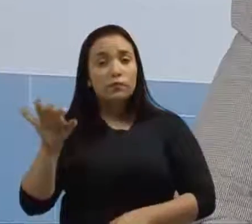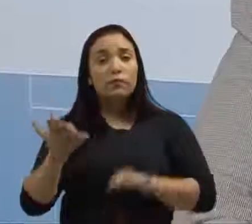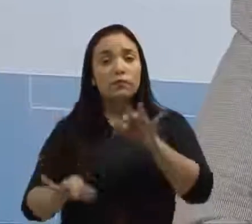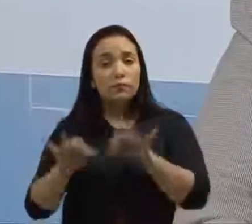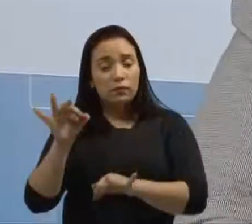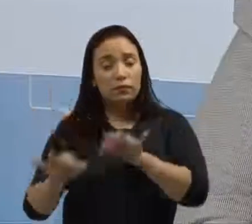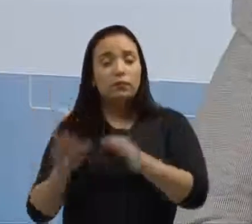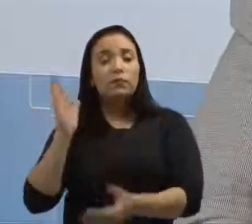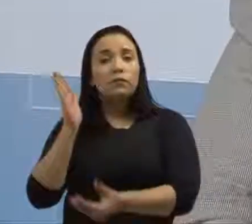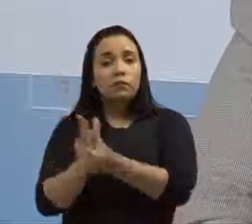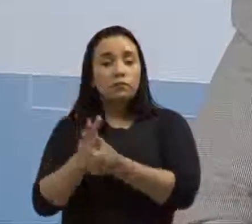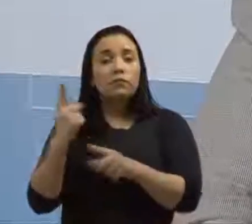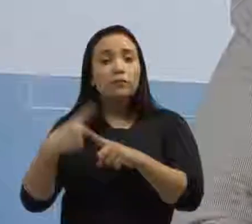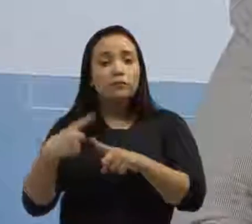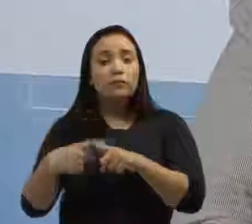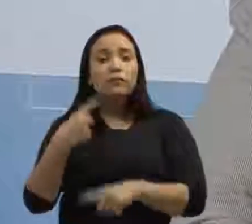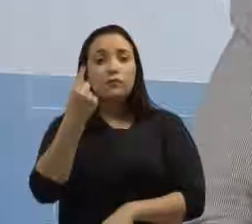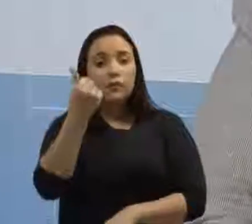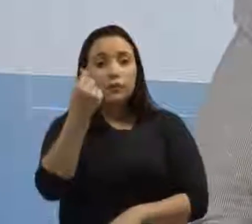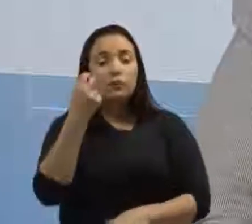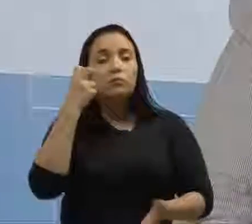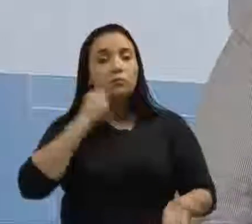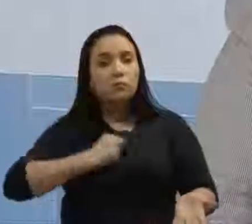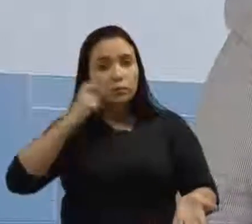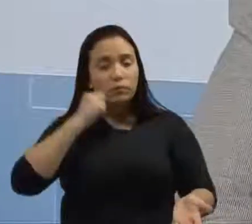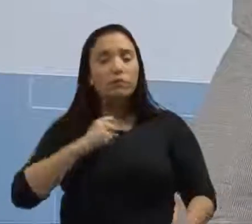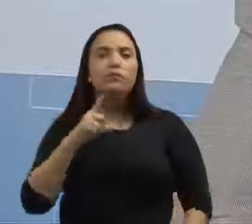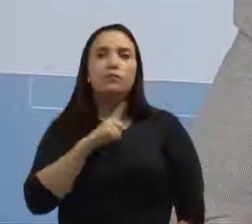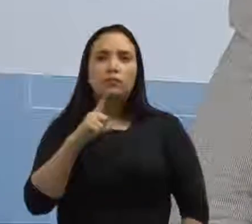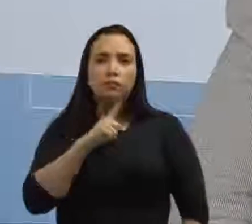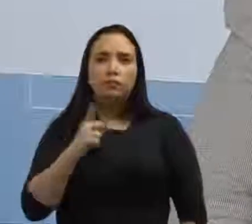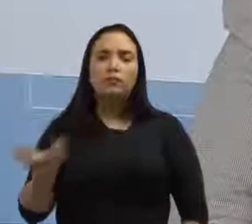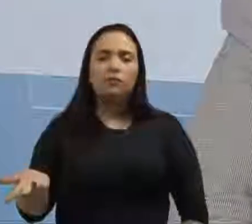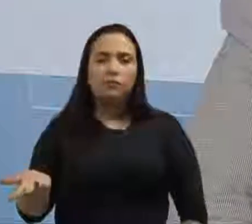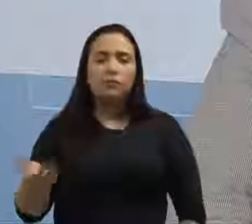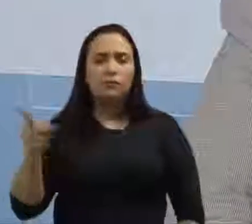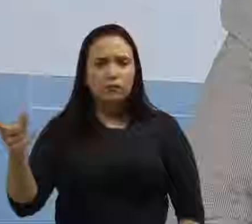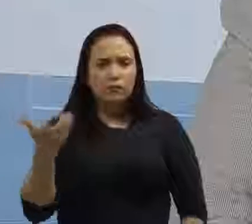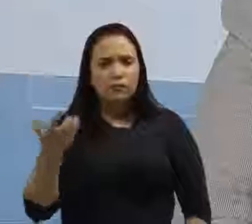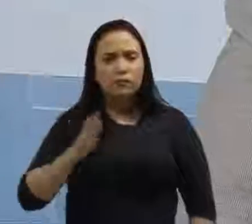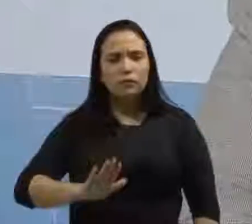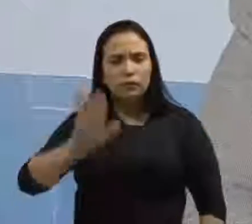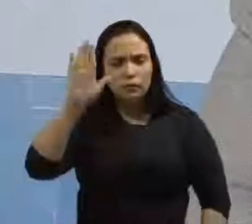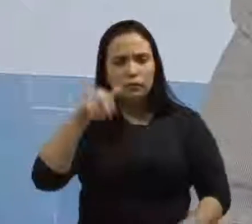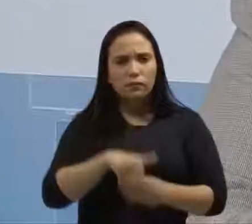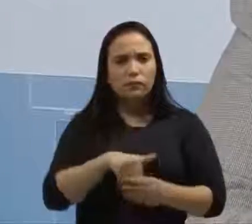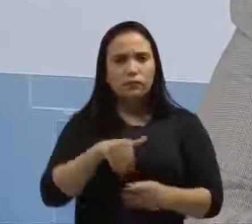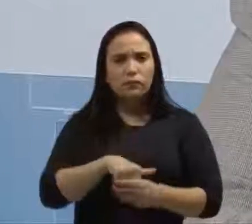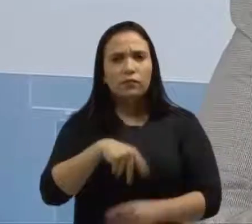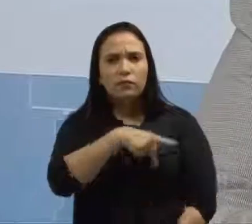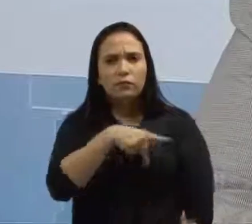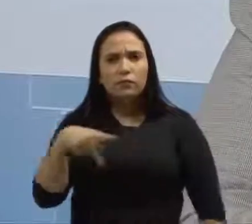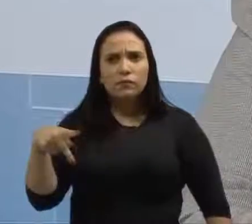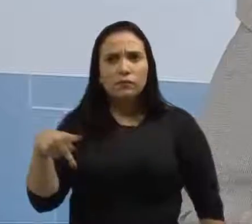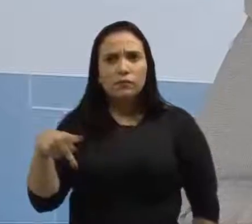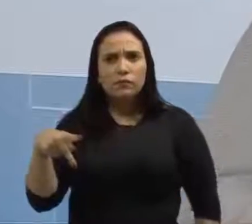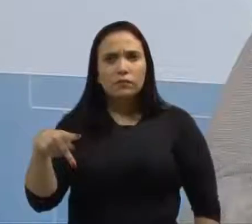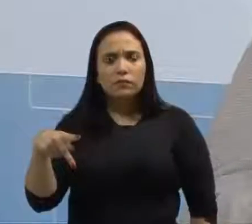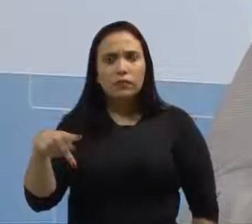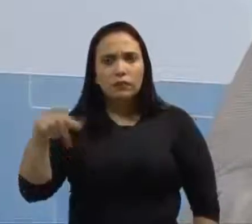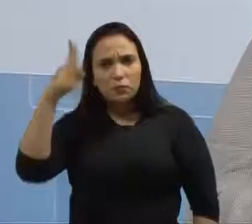Não. Ele foi condenado por lavar dinheiro, por corrupção, meu irmão. E ele quer ser candidato, ele quer ser o